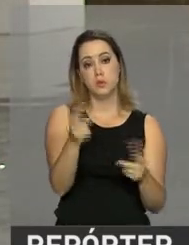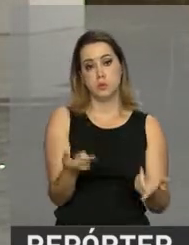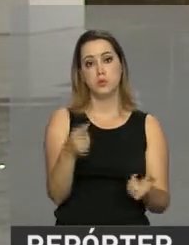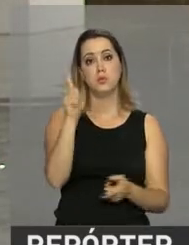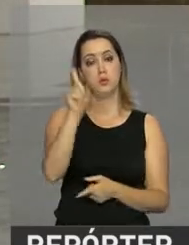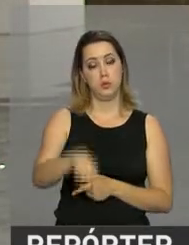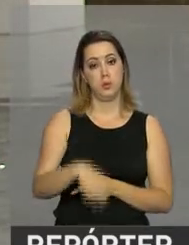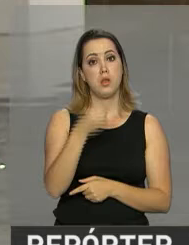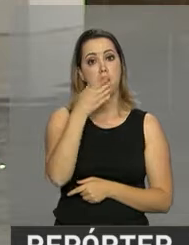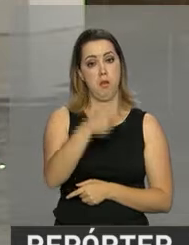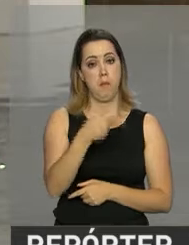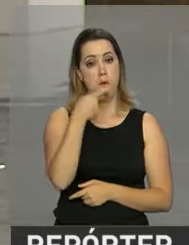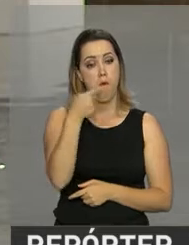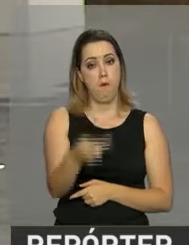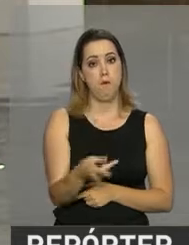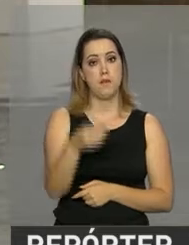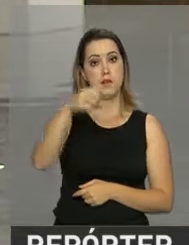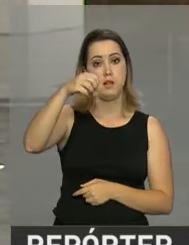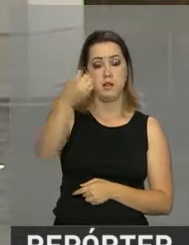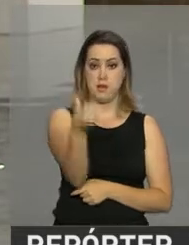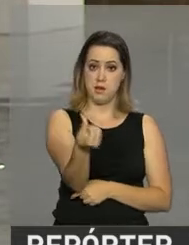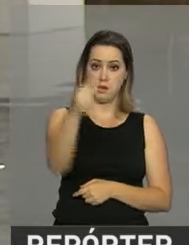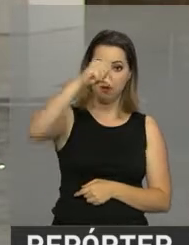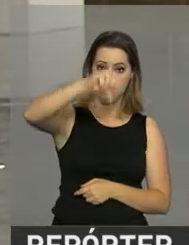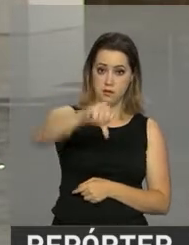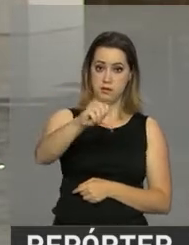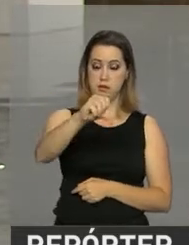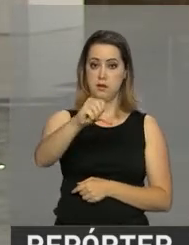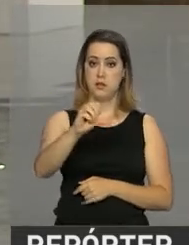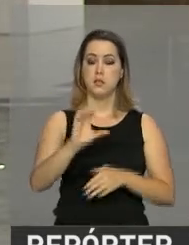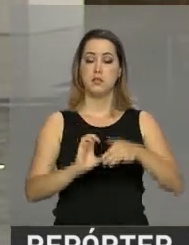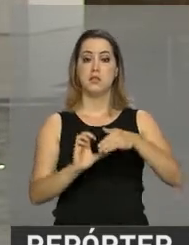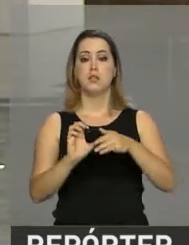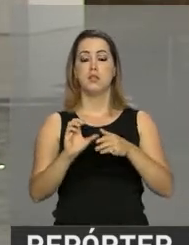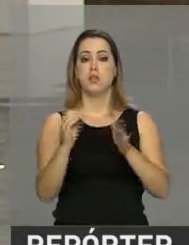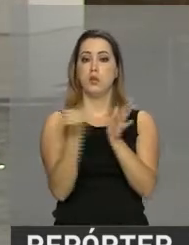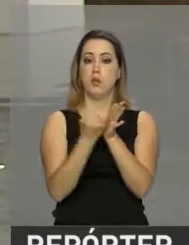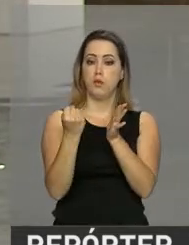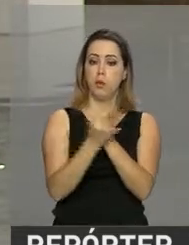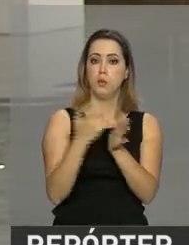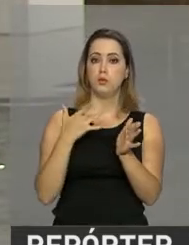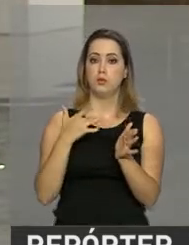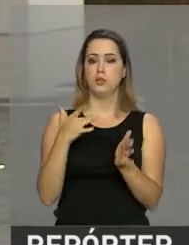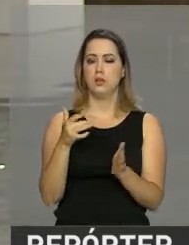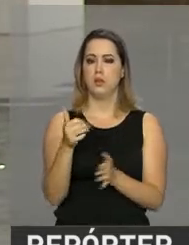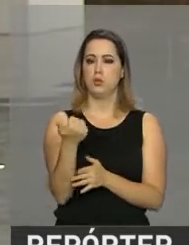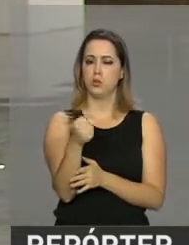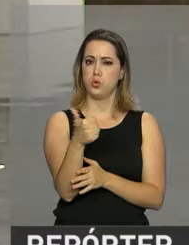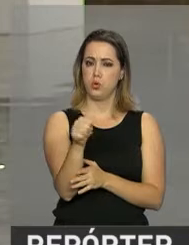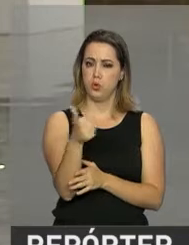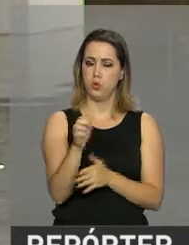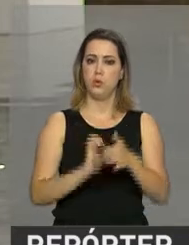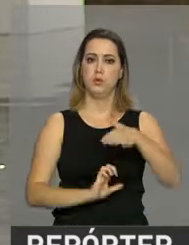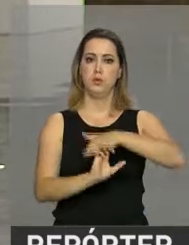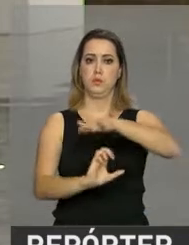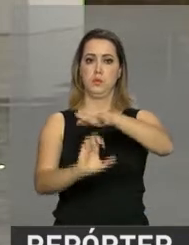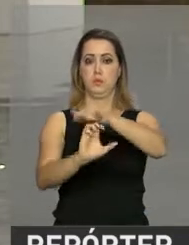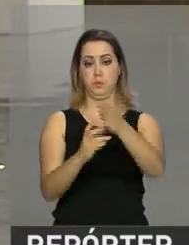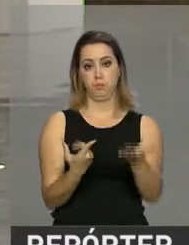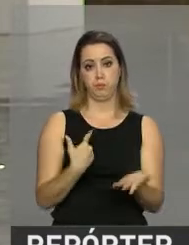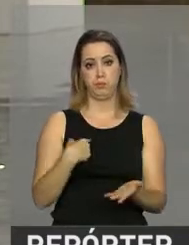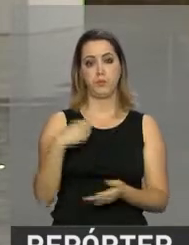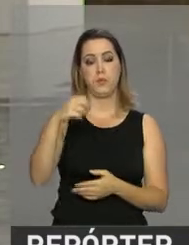bom salientar que esses 69 planos de 11 operadoras abrangem no país 692